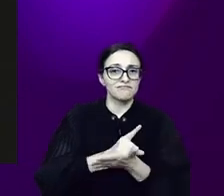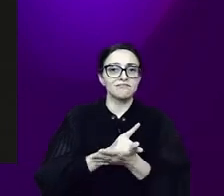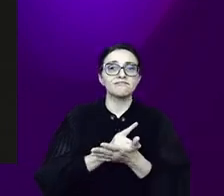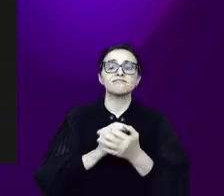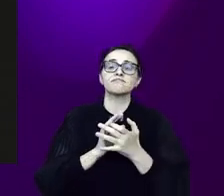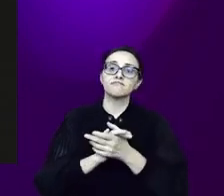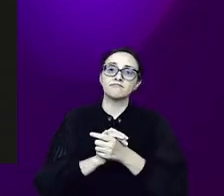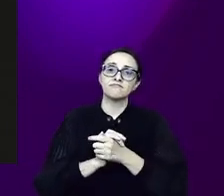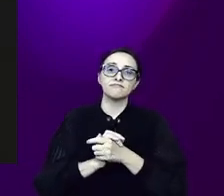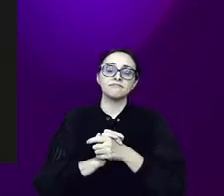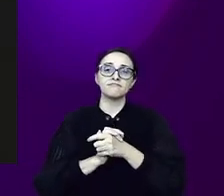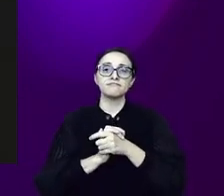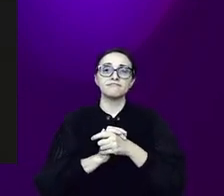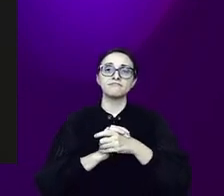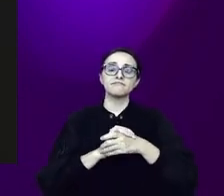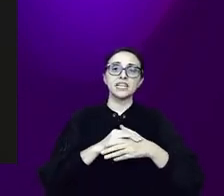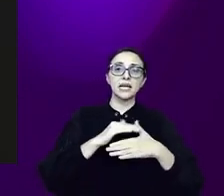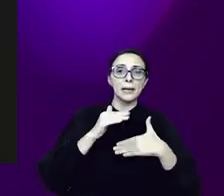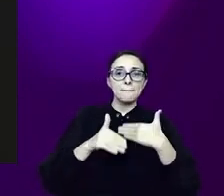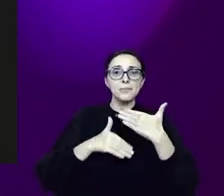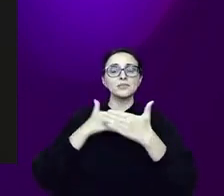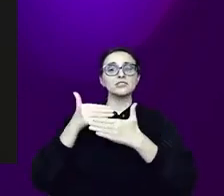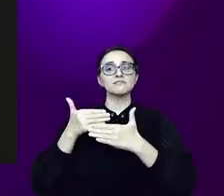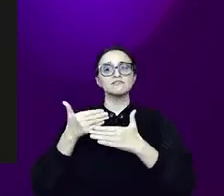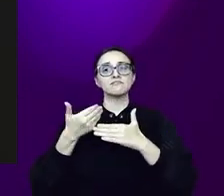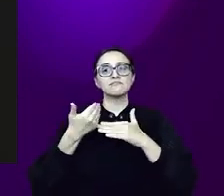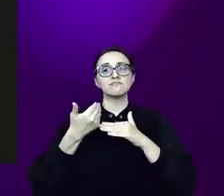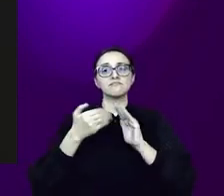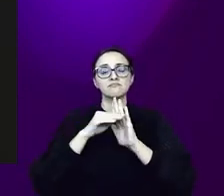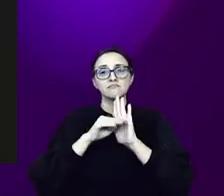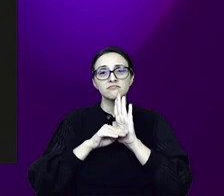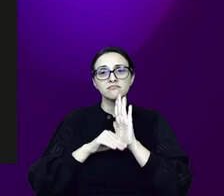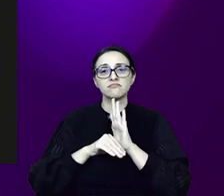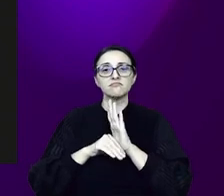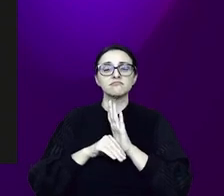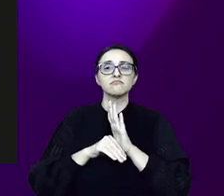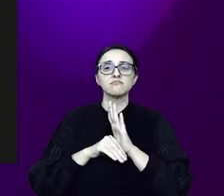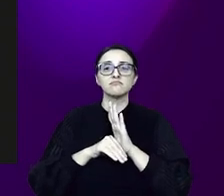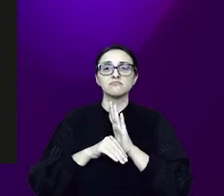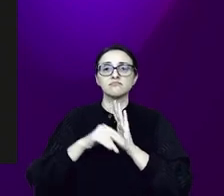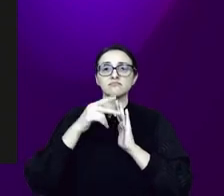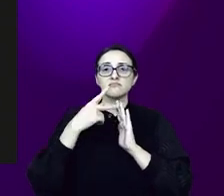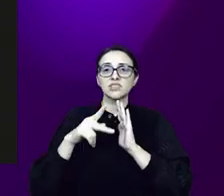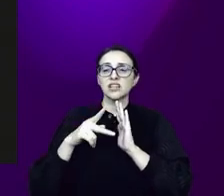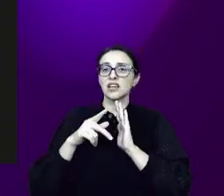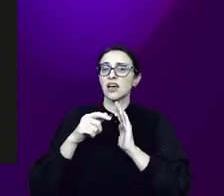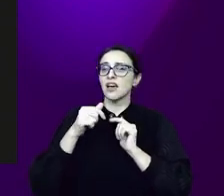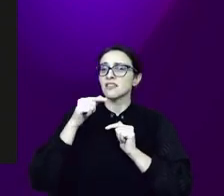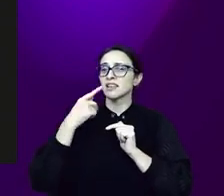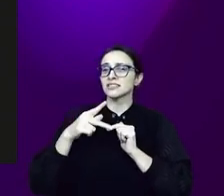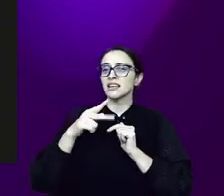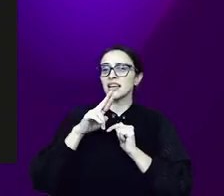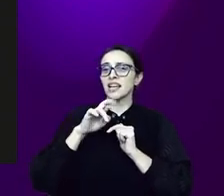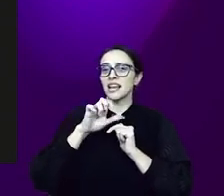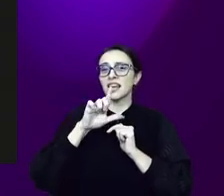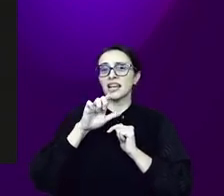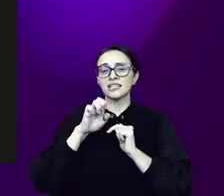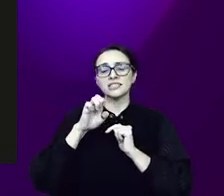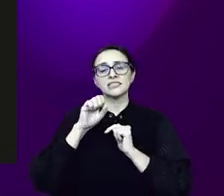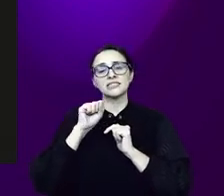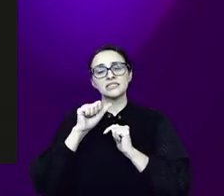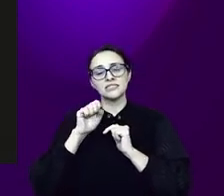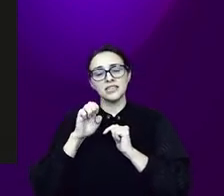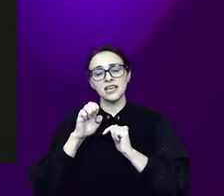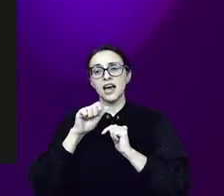assim, um procedimento de um release um release artroscópico, tentando trazer um